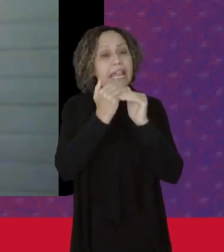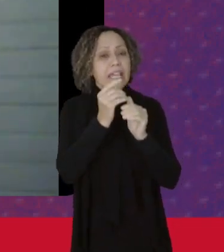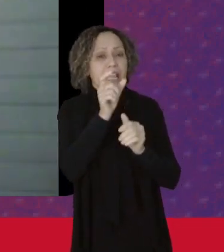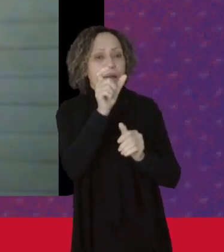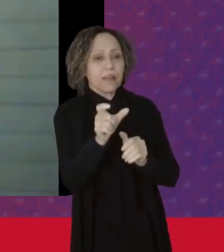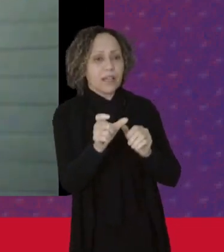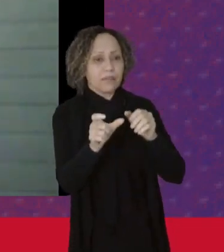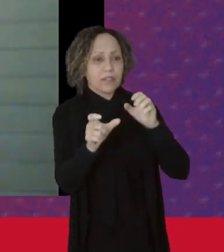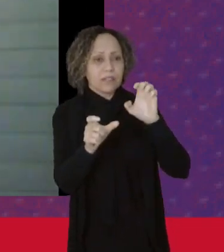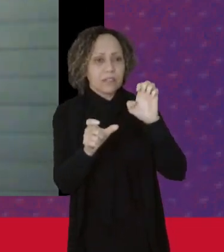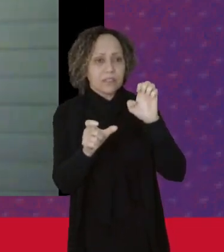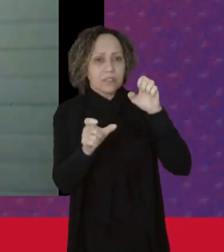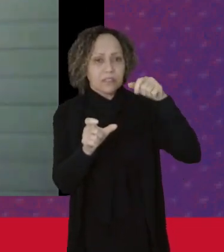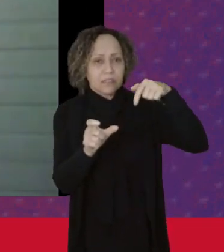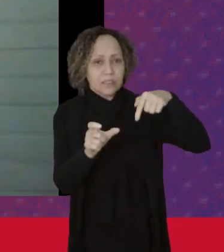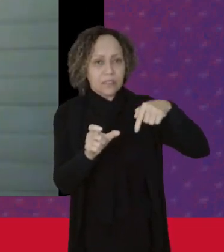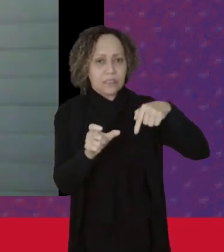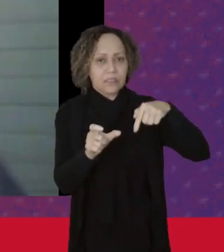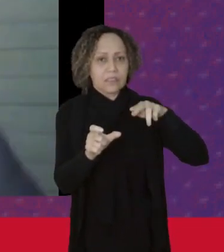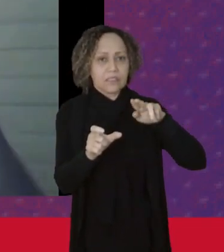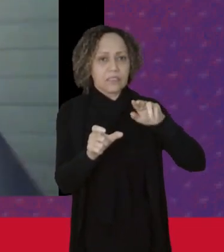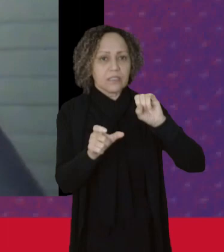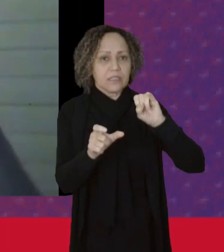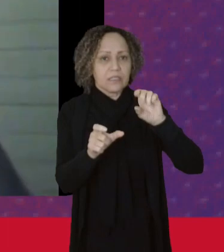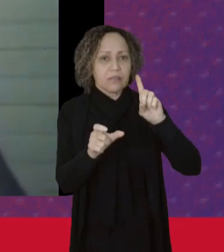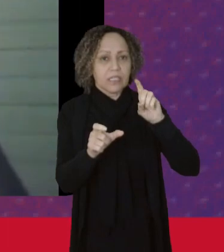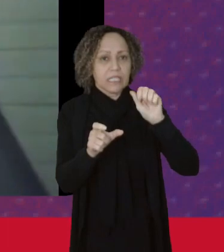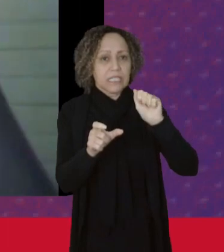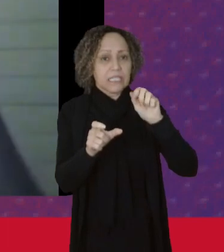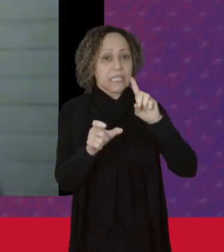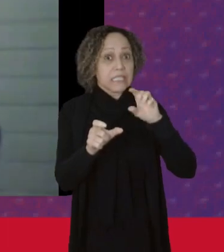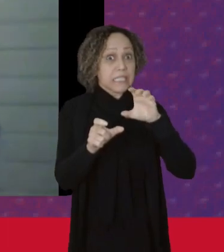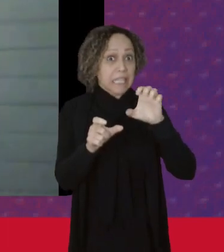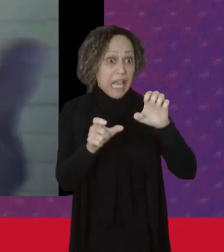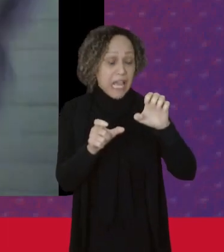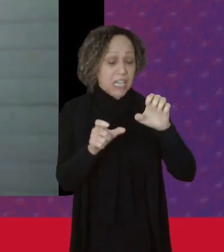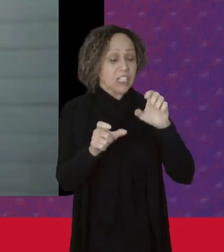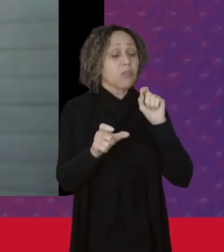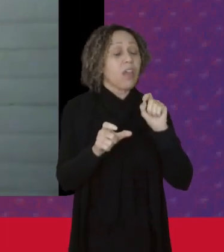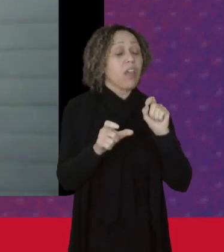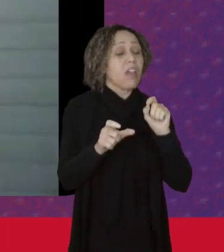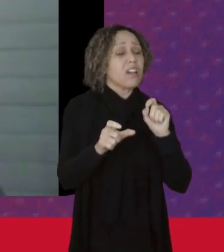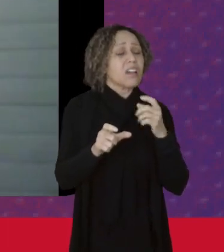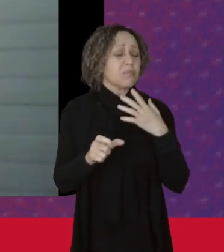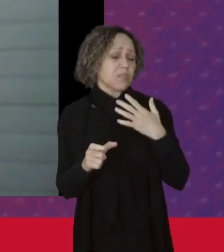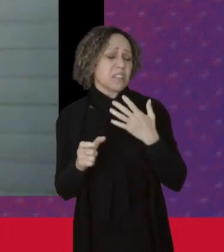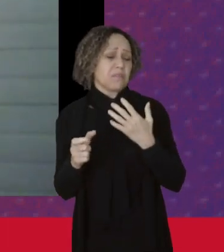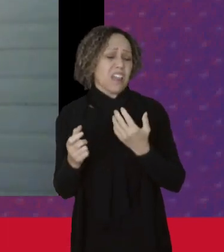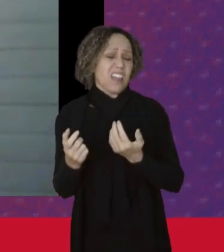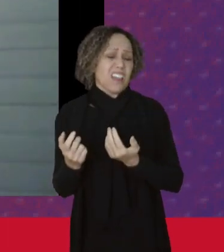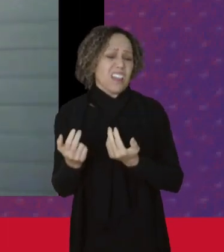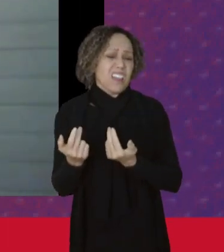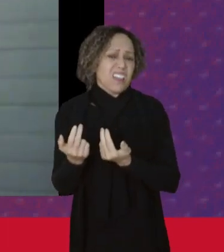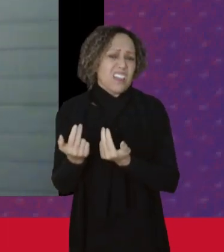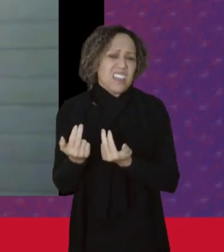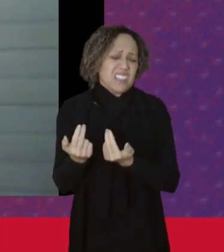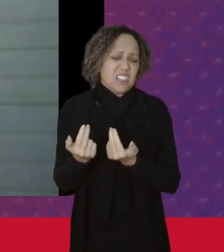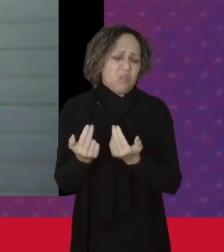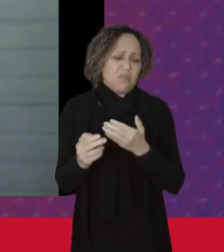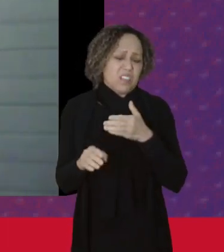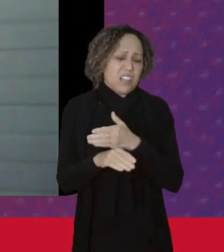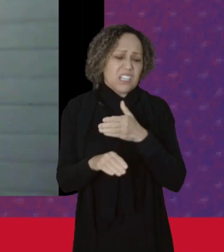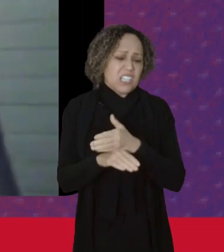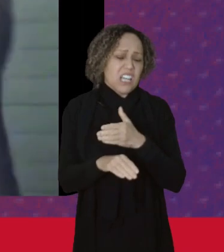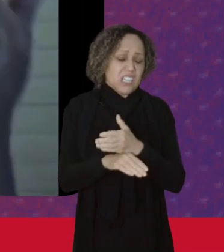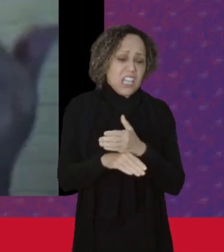quê? A gente não pode deixar que essa igualdade de acesso anule as especificidades de